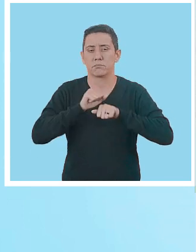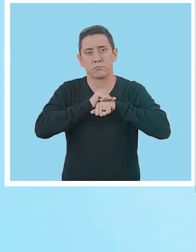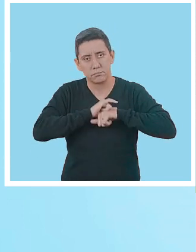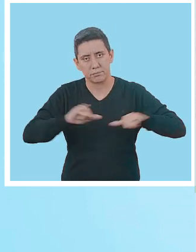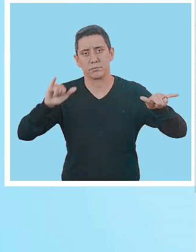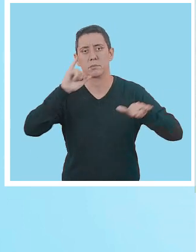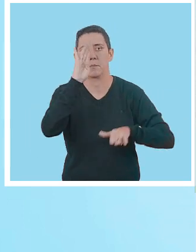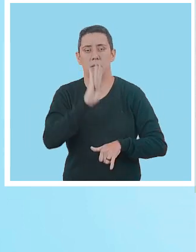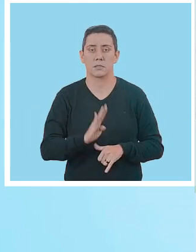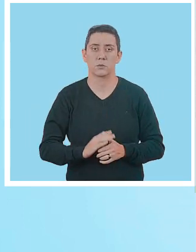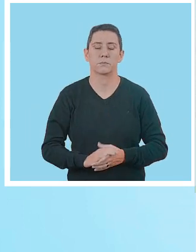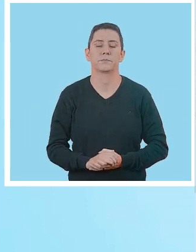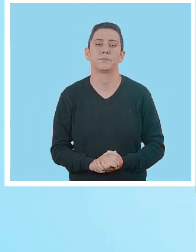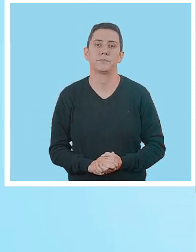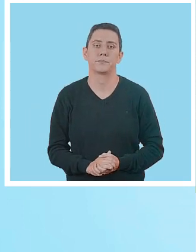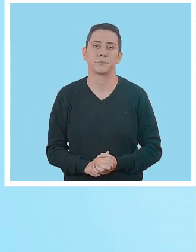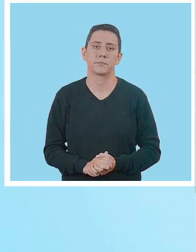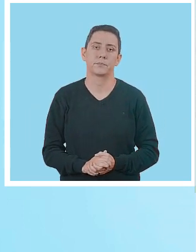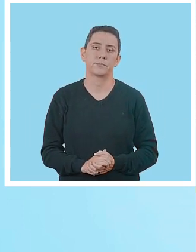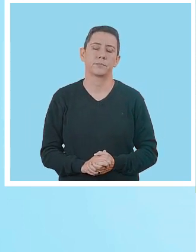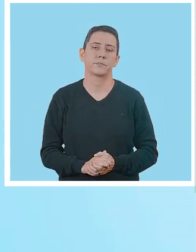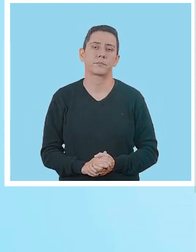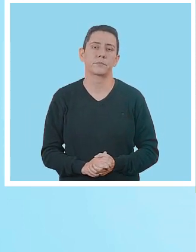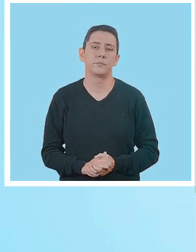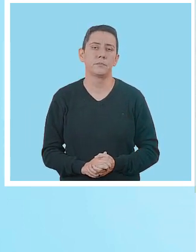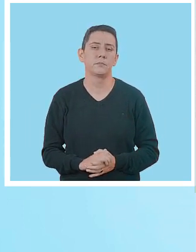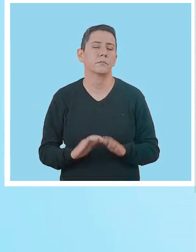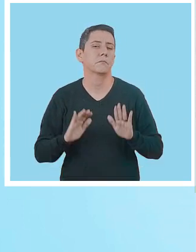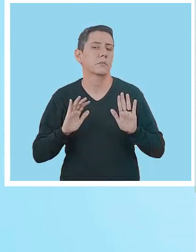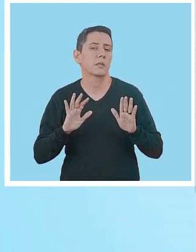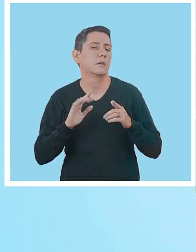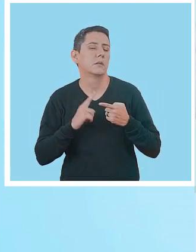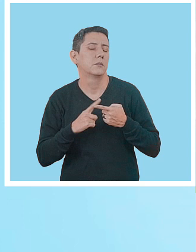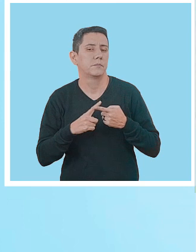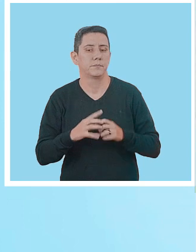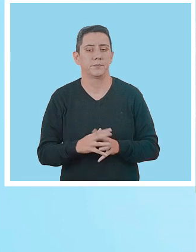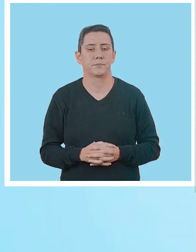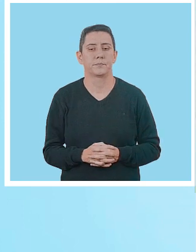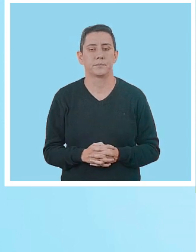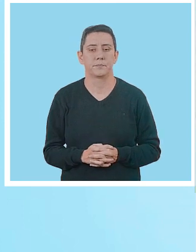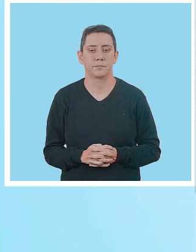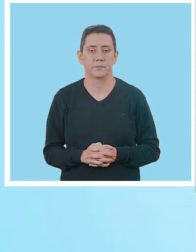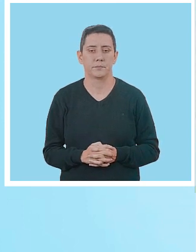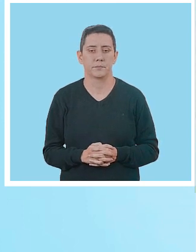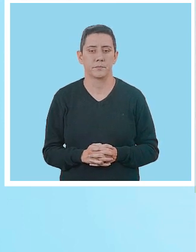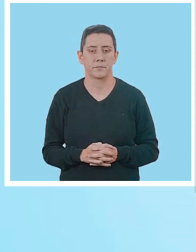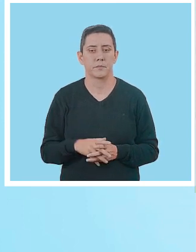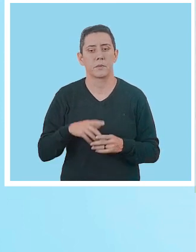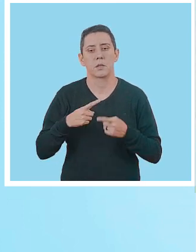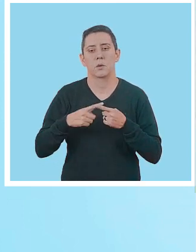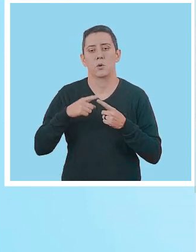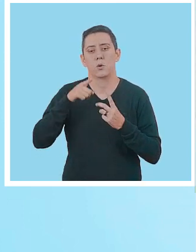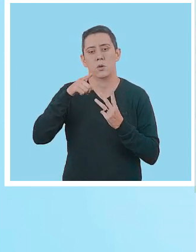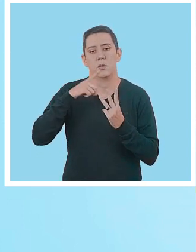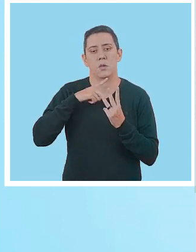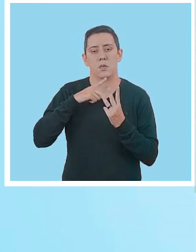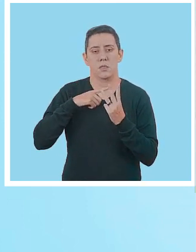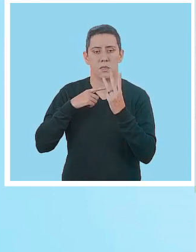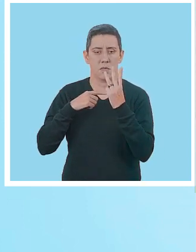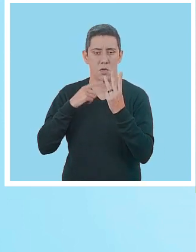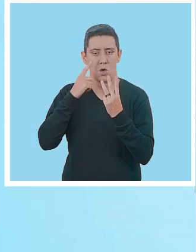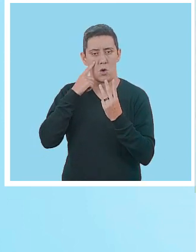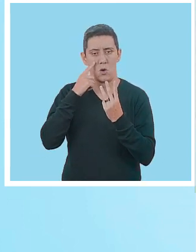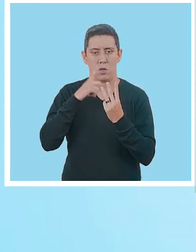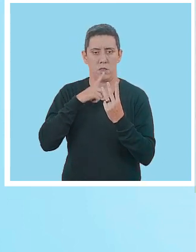brasileiros Tá mas o que que acontece essa brincap box ela dá para ver que ela possui duas saídas